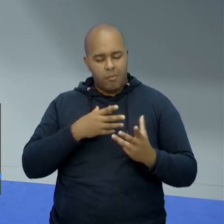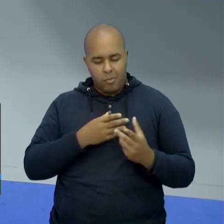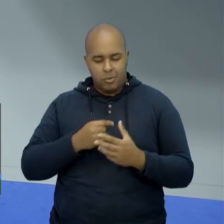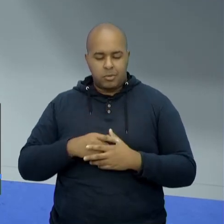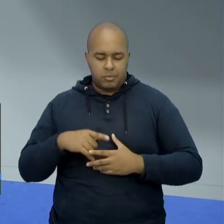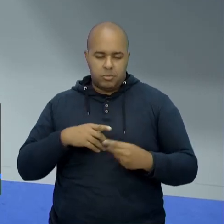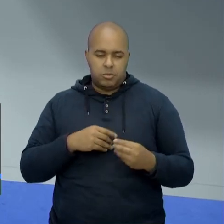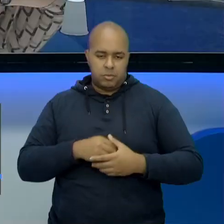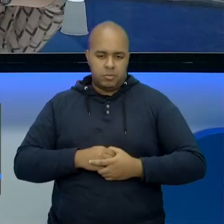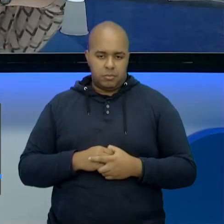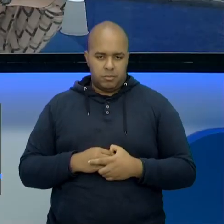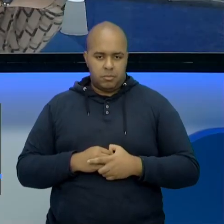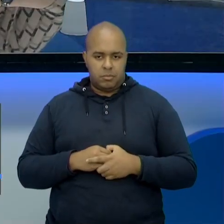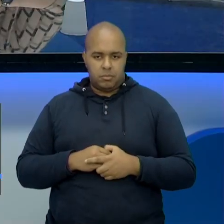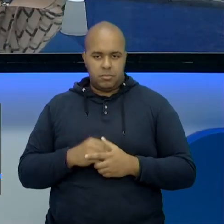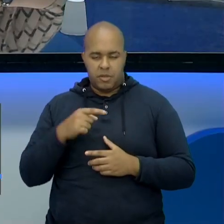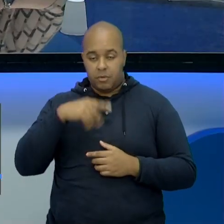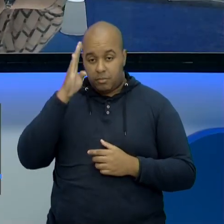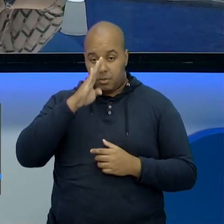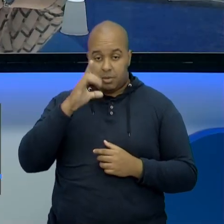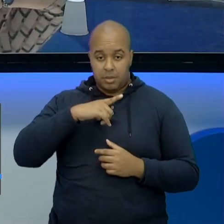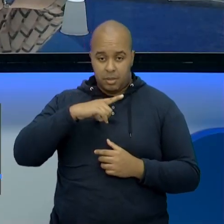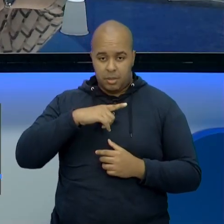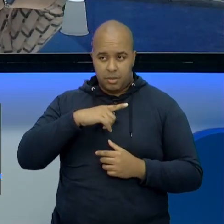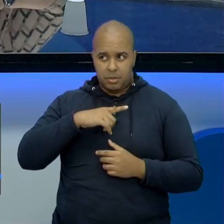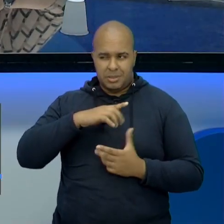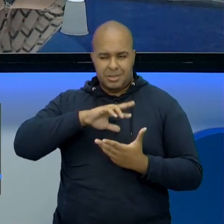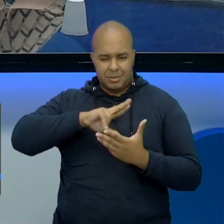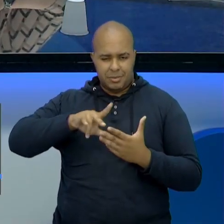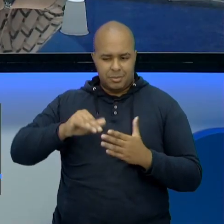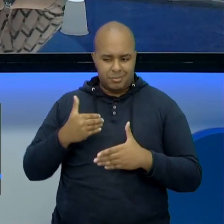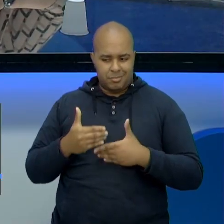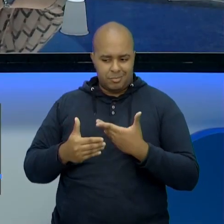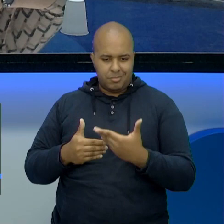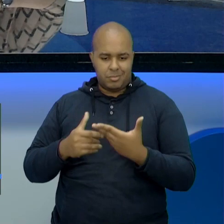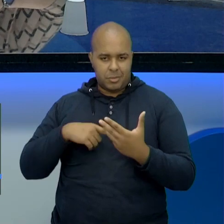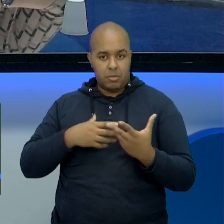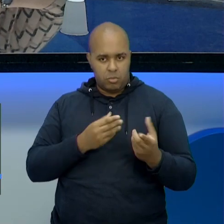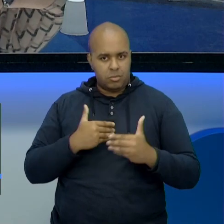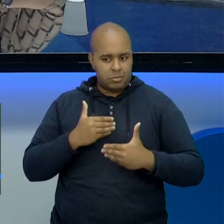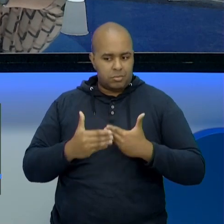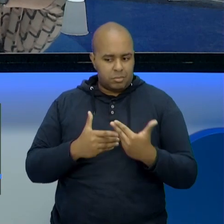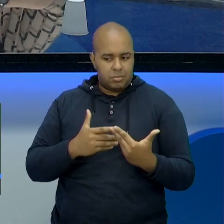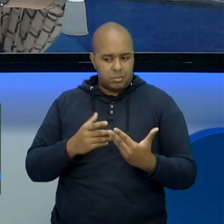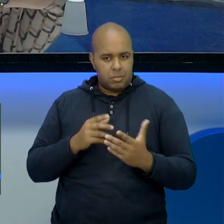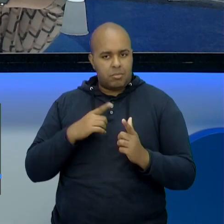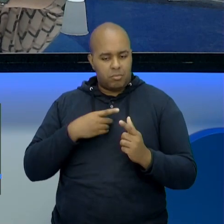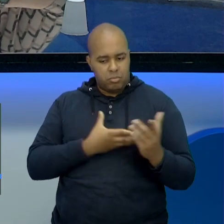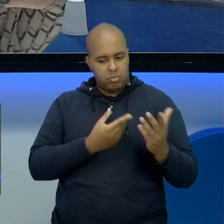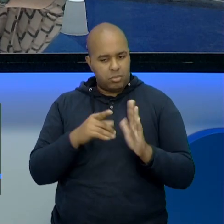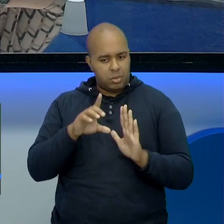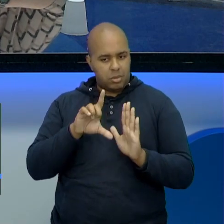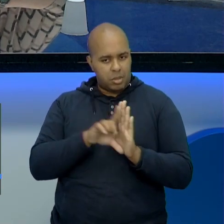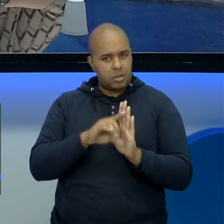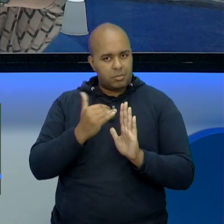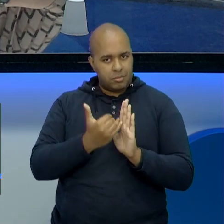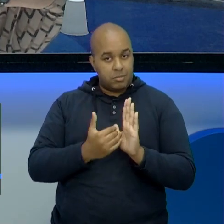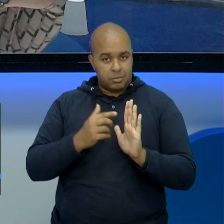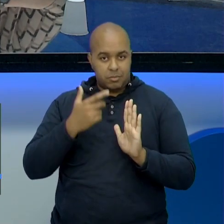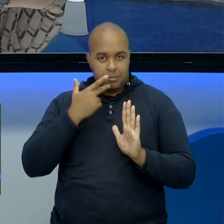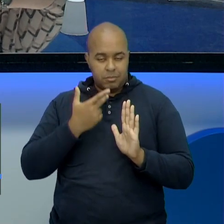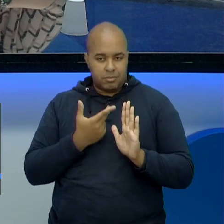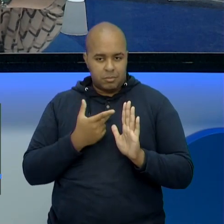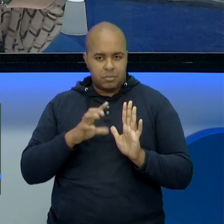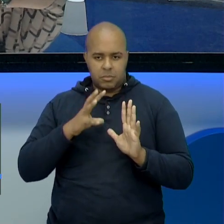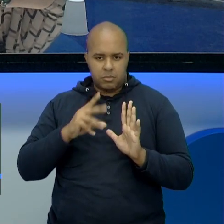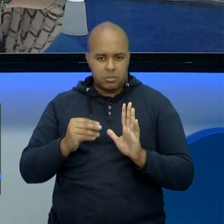Fabi, muito. No Brasil, a gente teve vários avanços, a gente tem muitas leis, como eu mencionei,